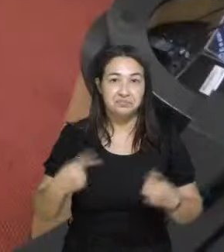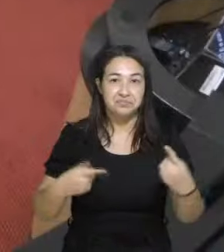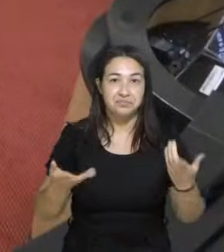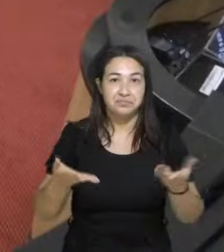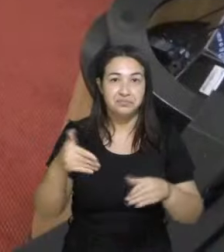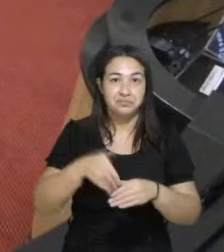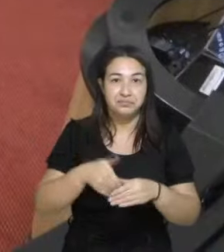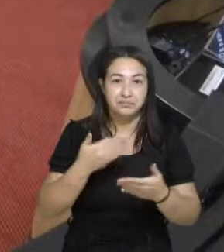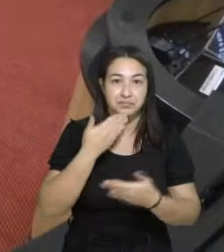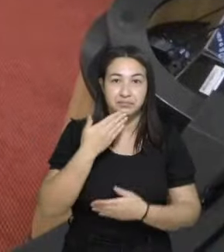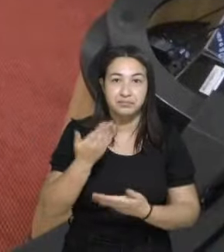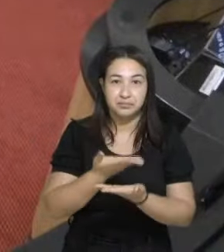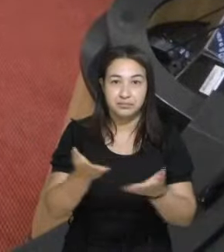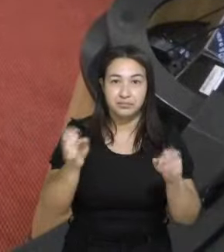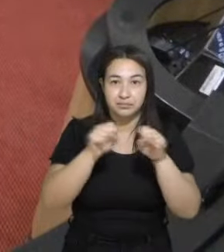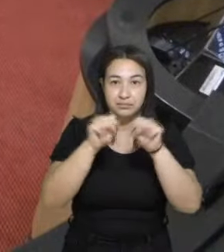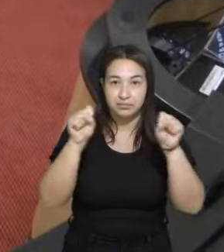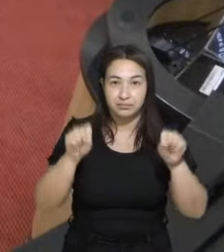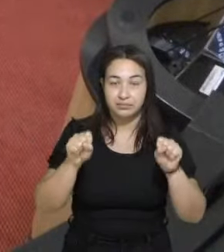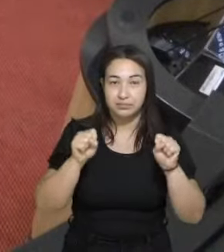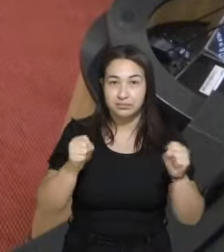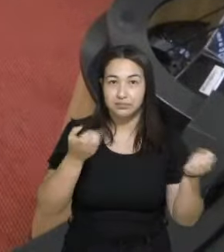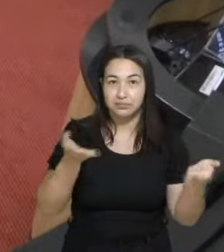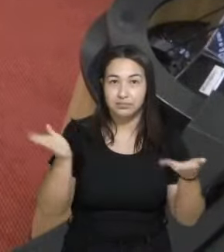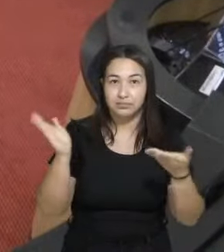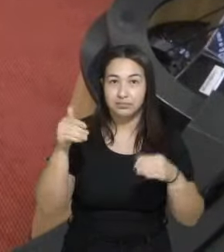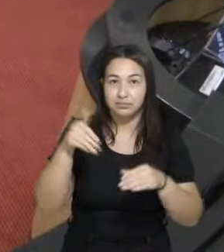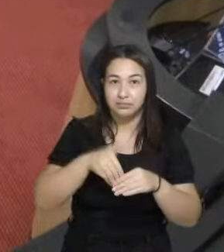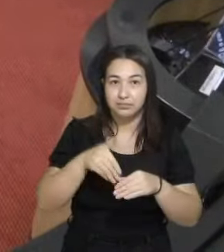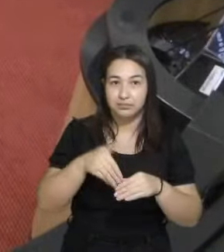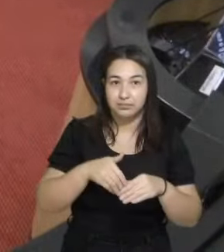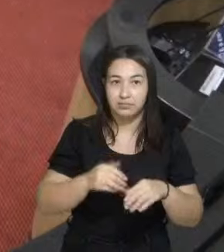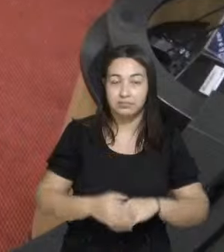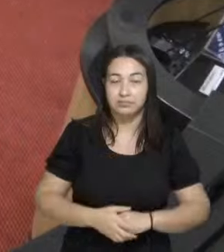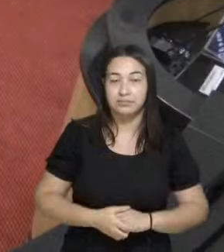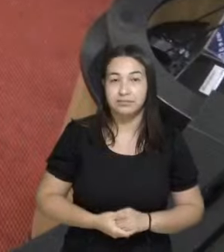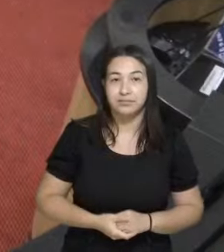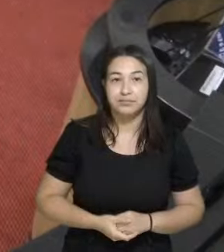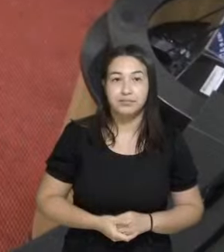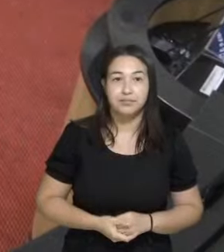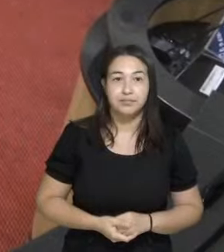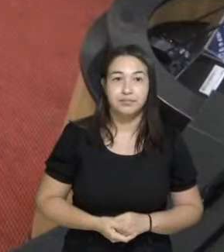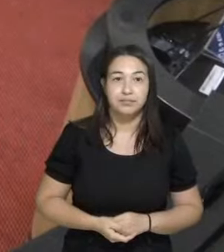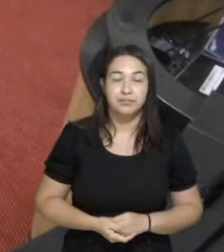votação, peço a assessoria que abra o sistema para que os senhores e senhoras deputadas possam exercer seu direito de voto.